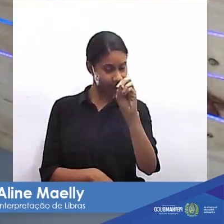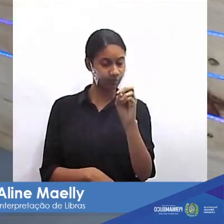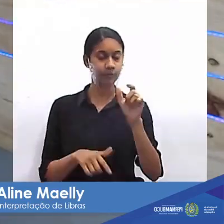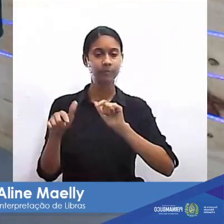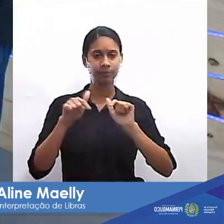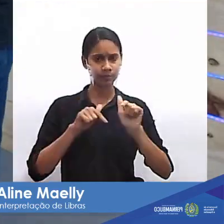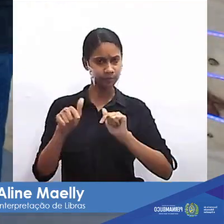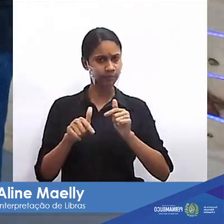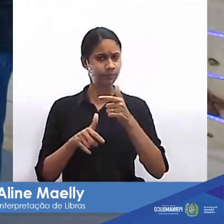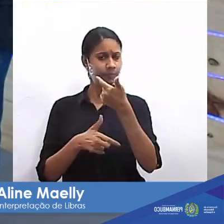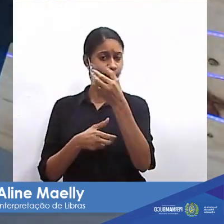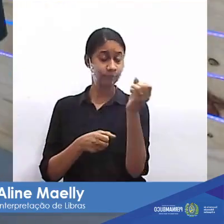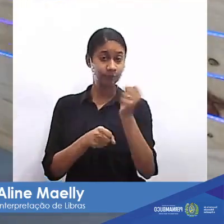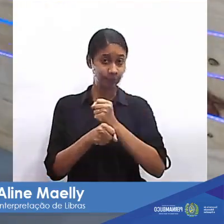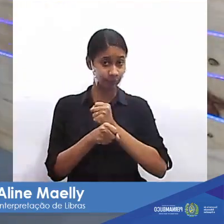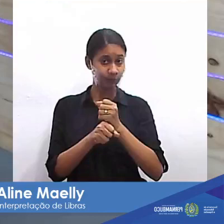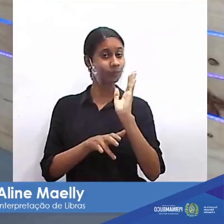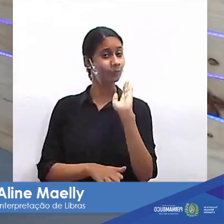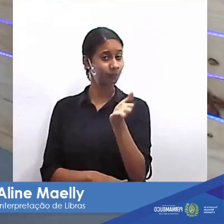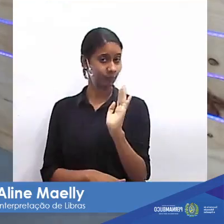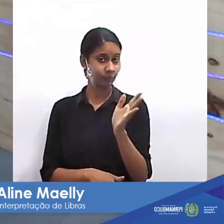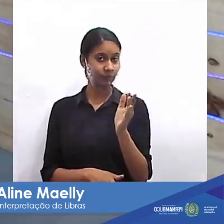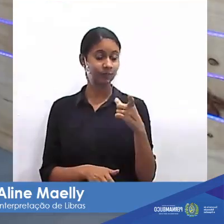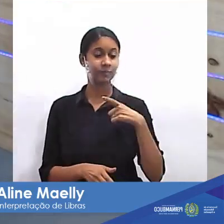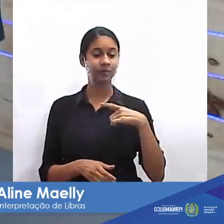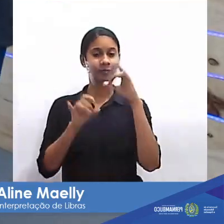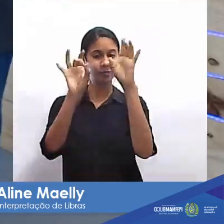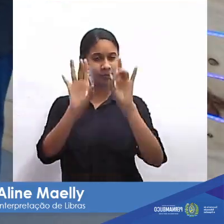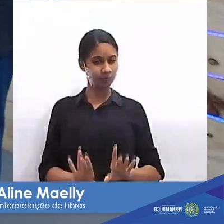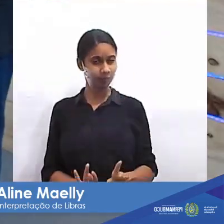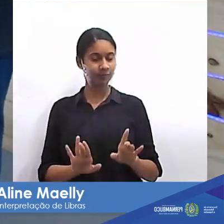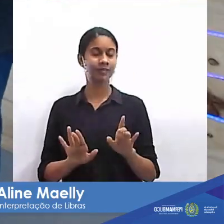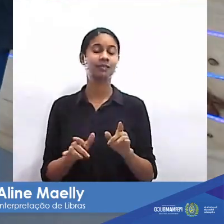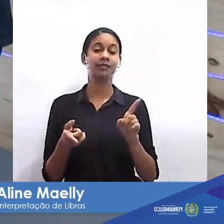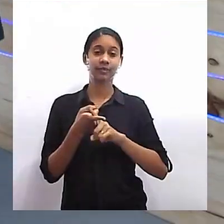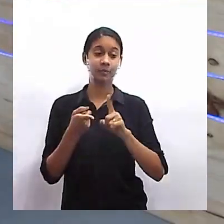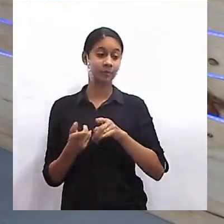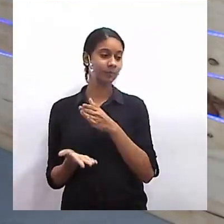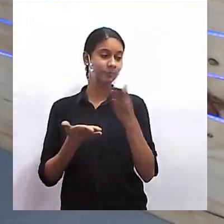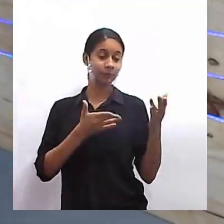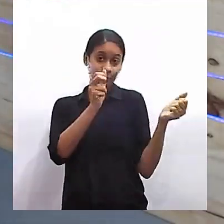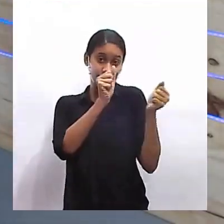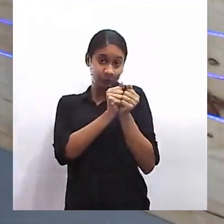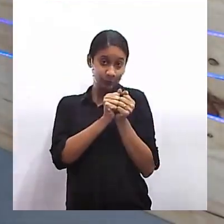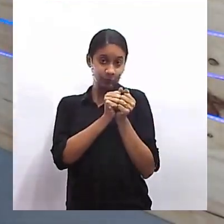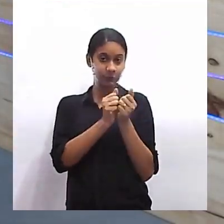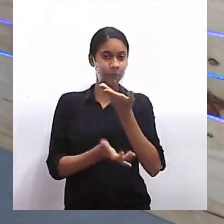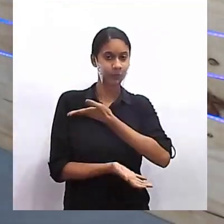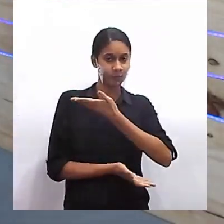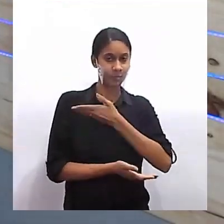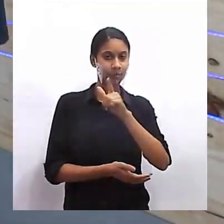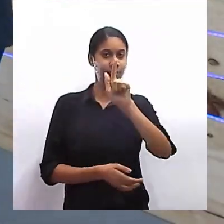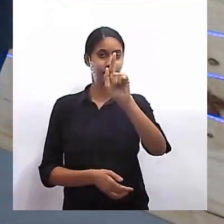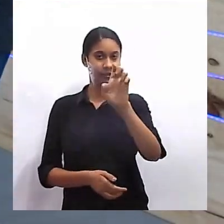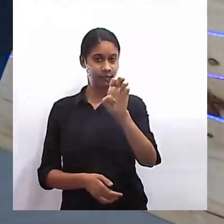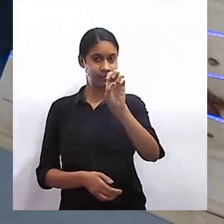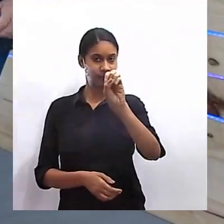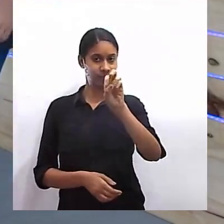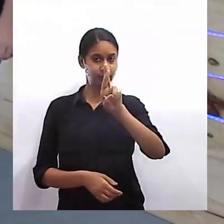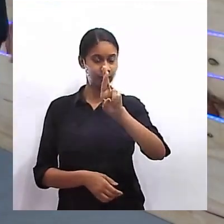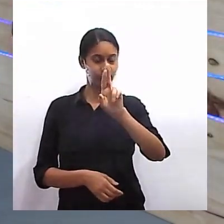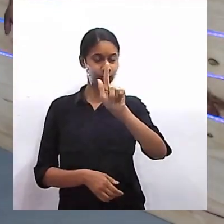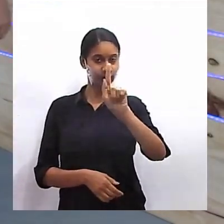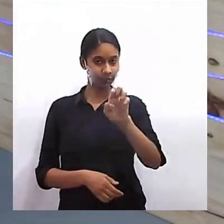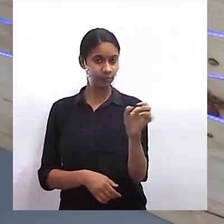sou especialista de logística e aqui ao meu lado o meu grande amigo, profissional de excelente qualidade, professor George.